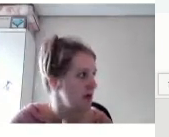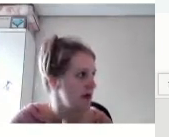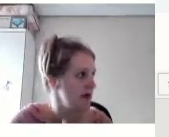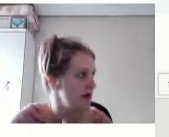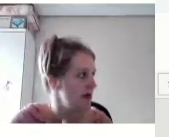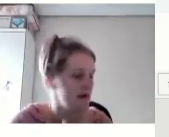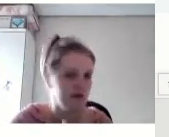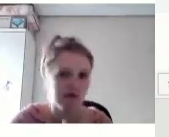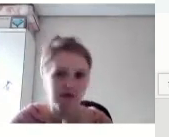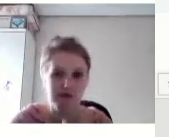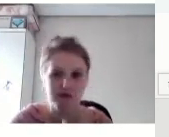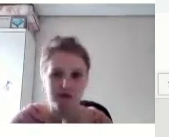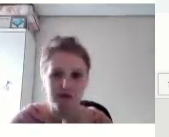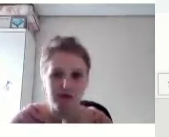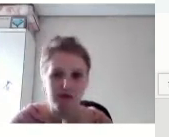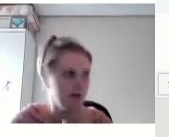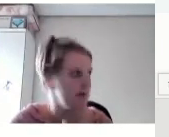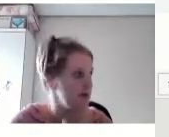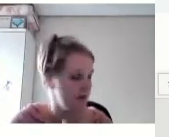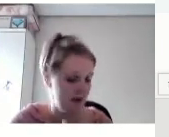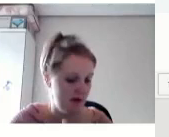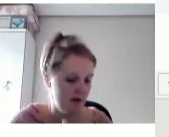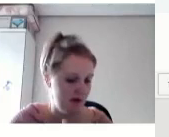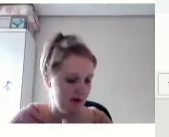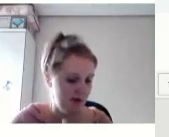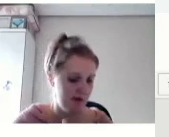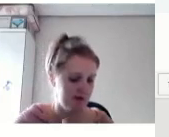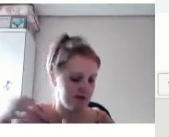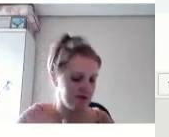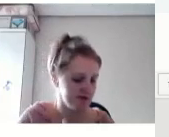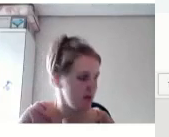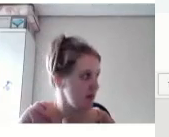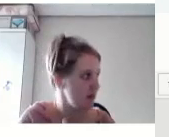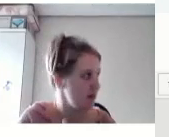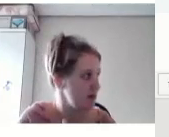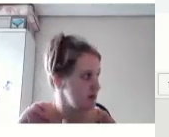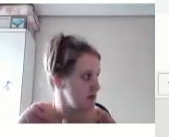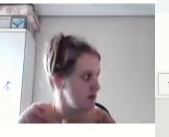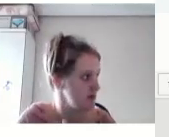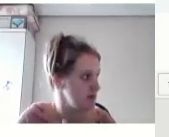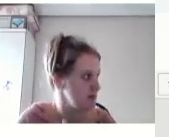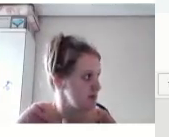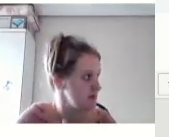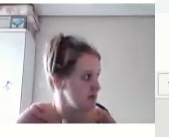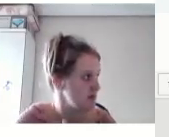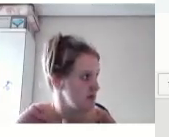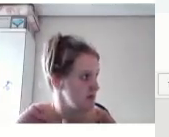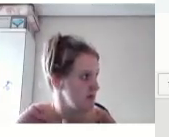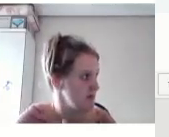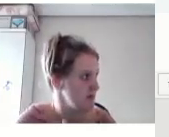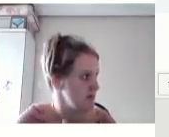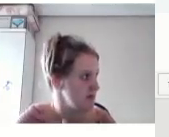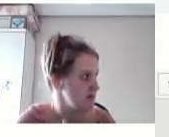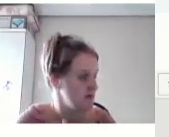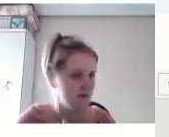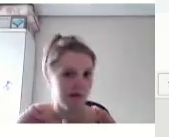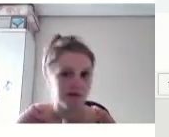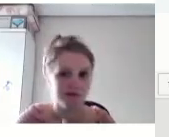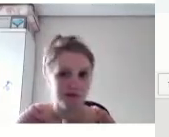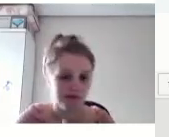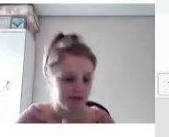seu complexo conjugado, e os gradientes, né, os gradientes. A parte temporal, o φ